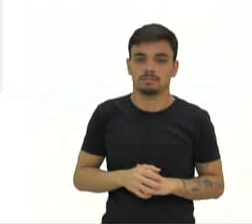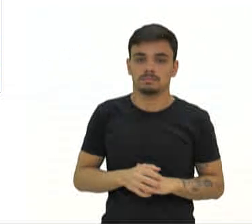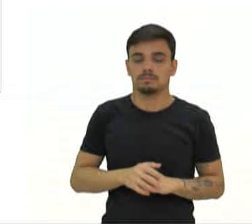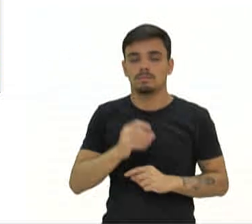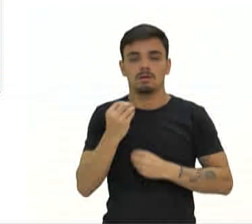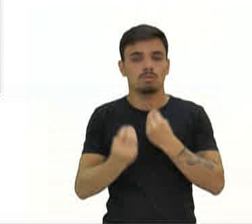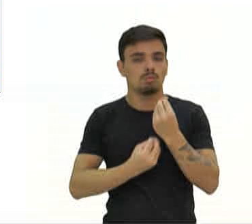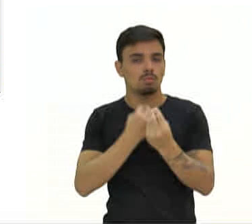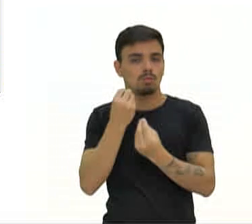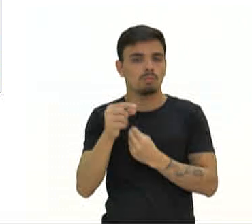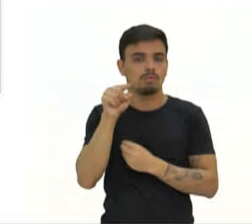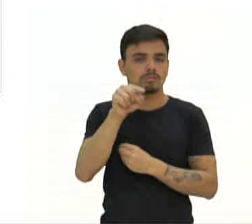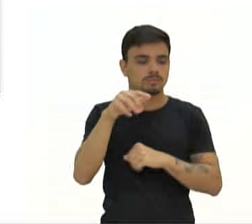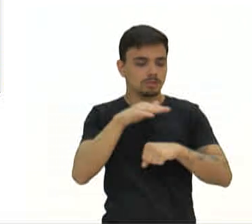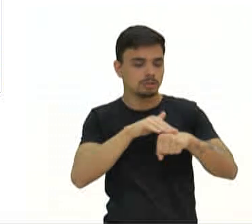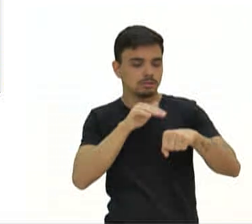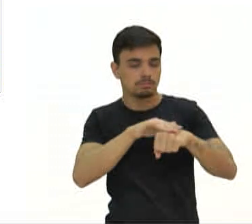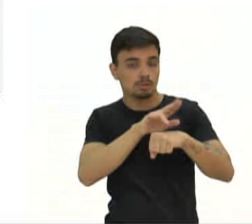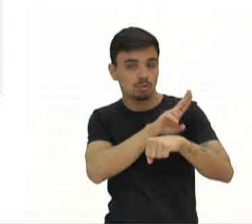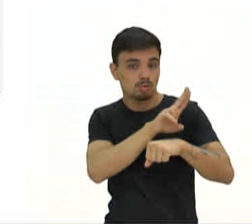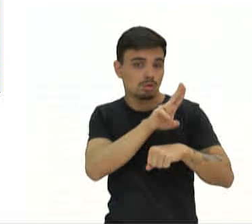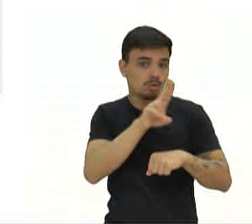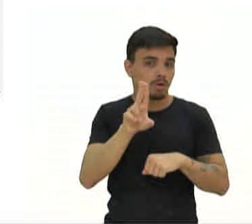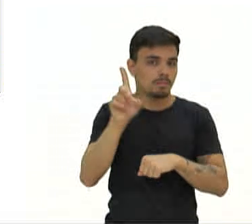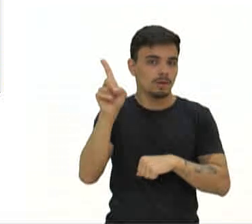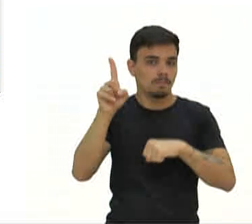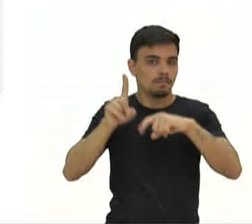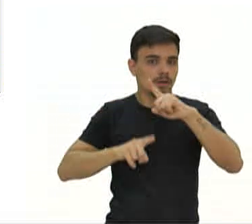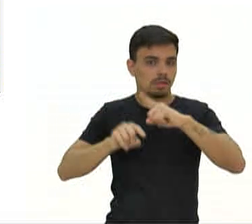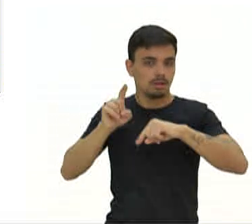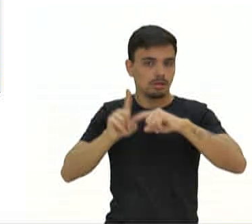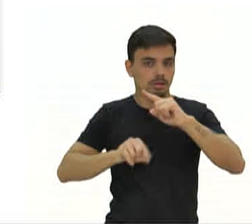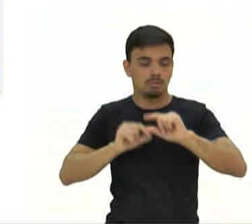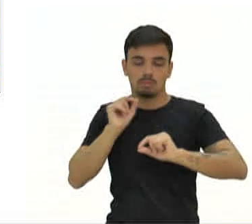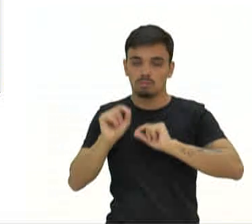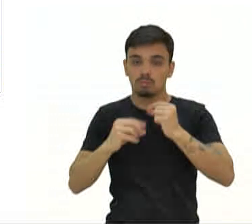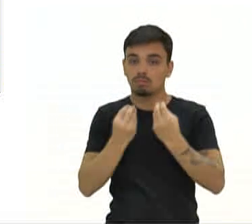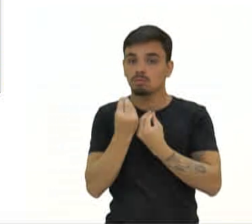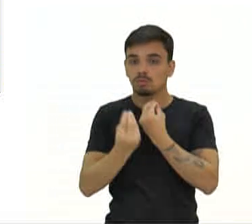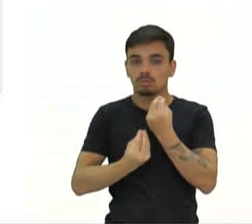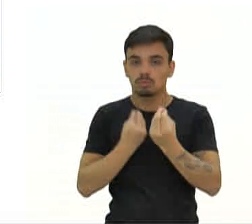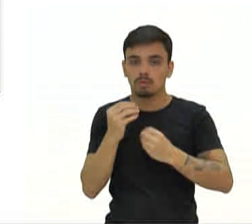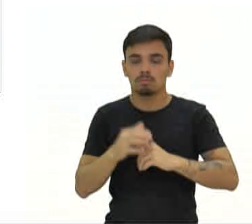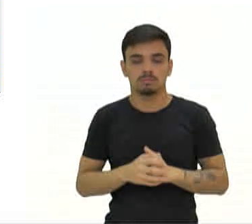Como que você chama esse objeto aqui? Então, olha só.